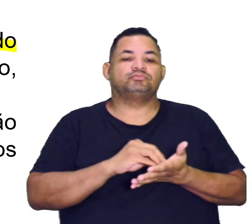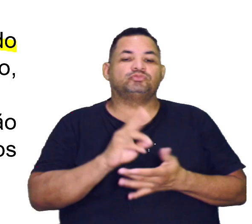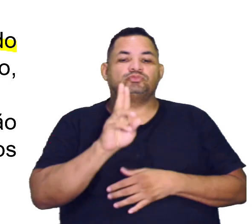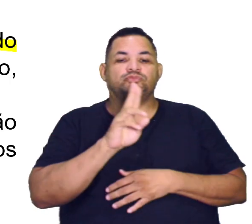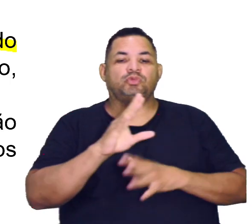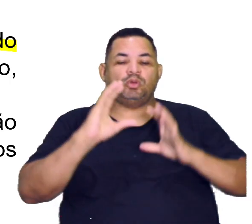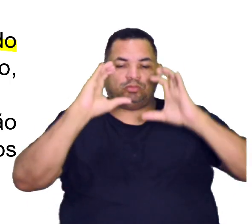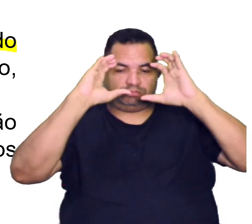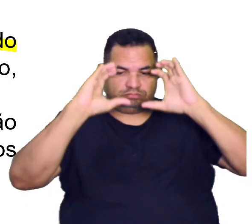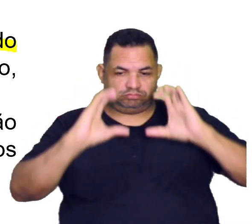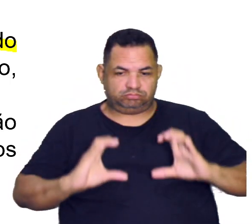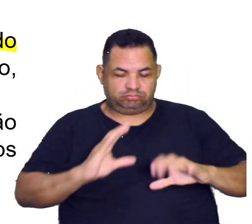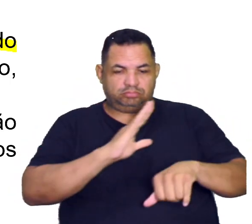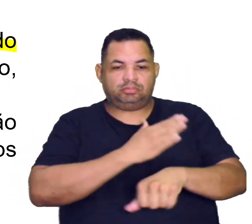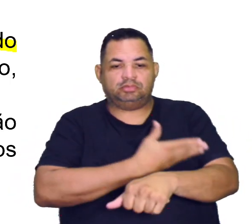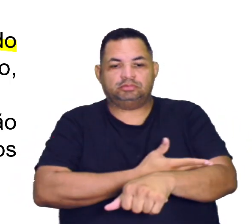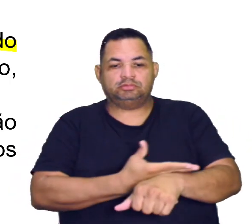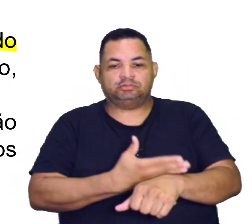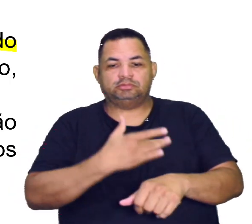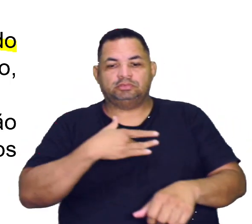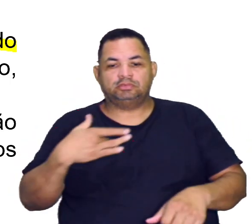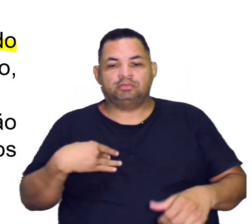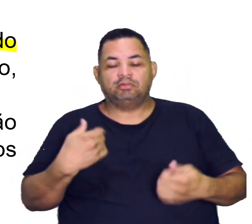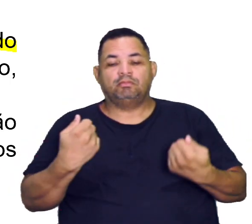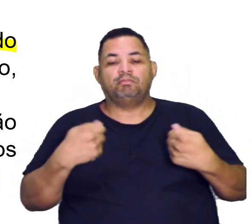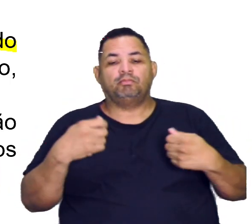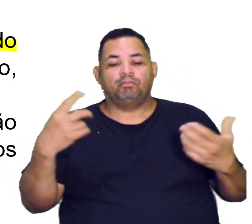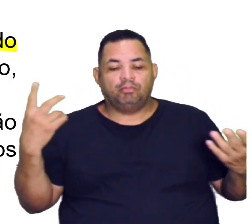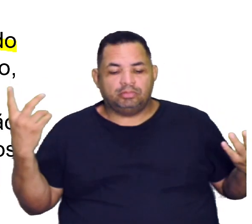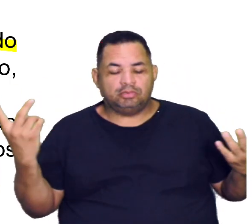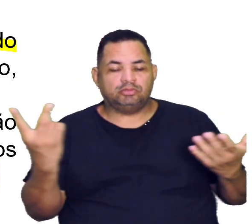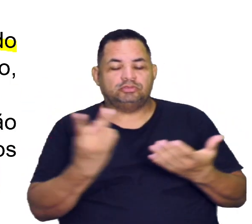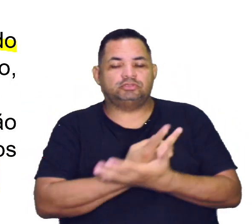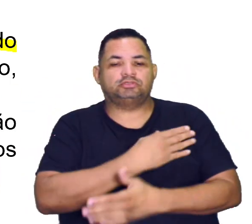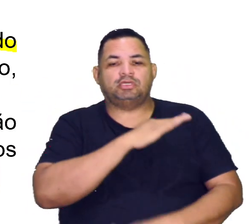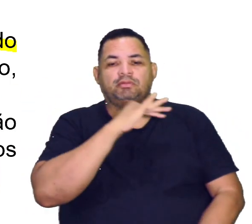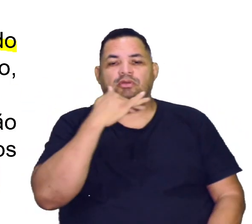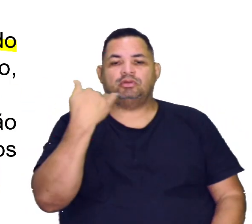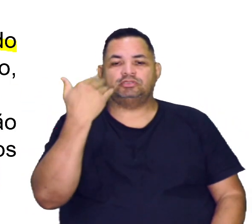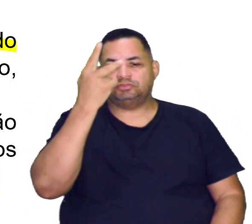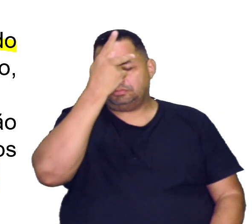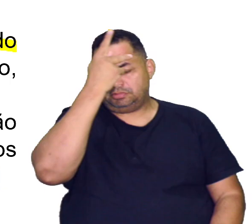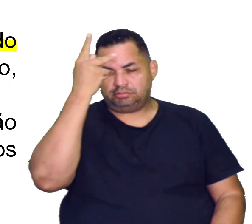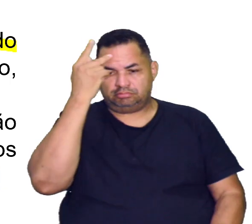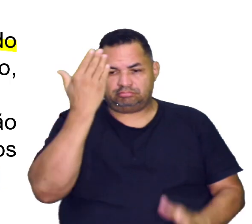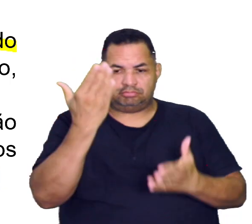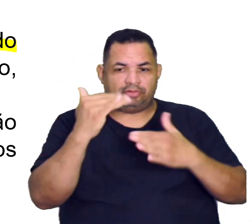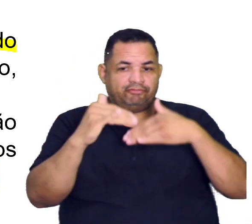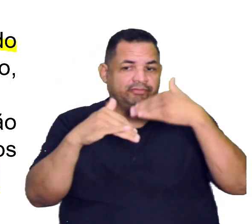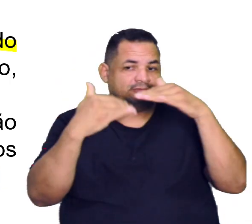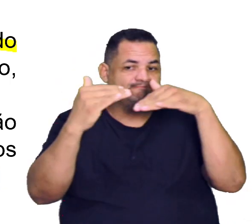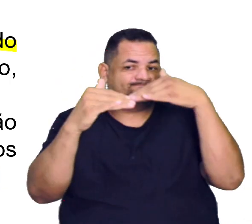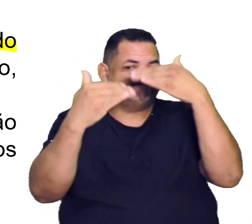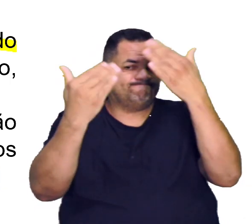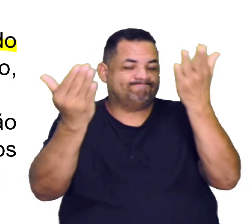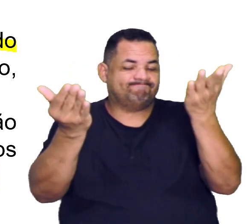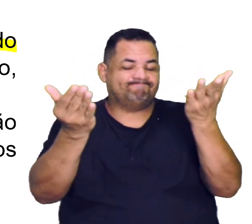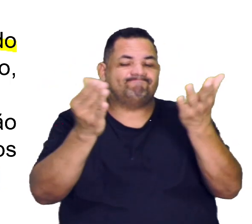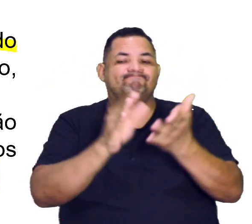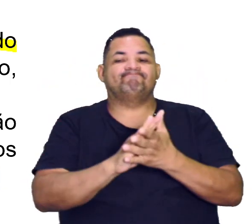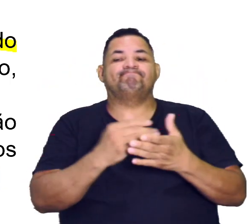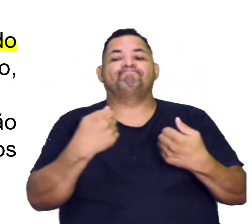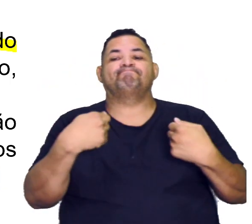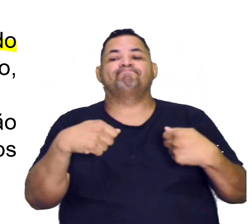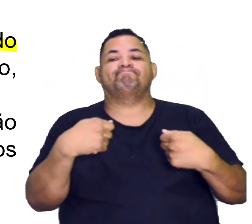o comportamentos saudáveis podem levar à morte do indivíduo. Perceba como vai agravando se não tiver aí